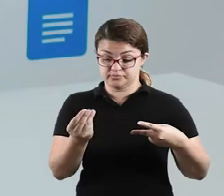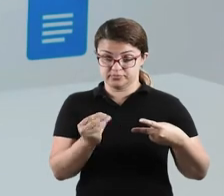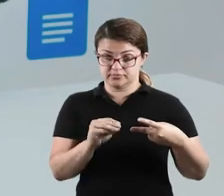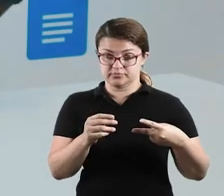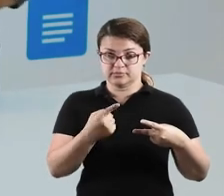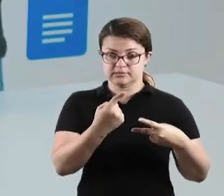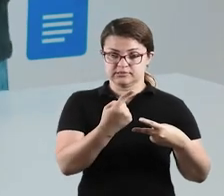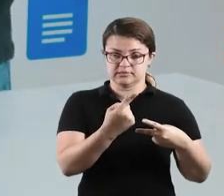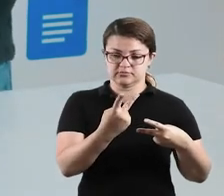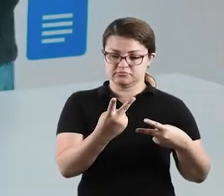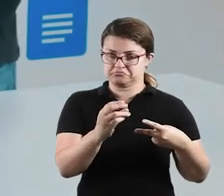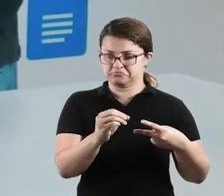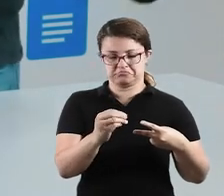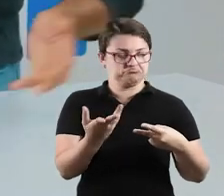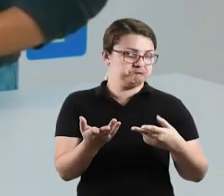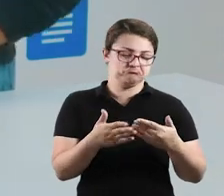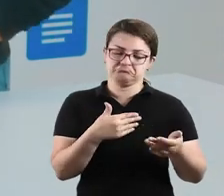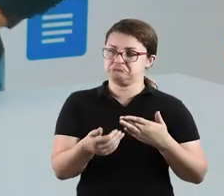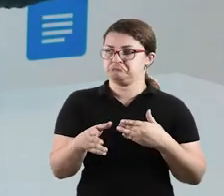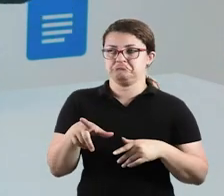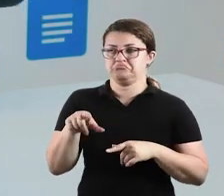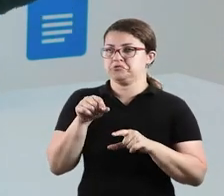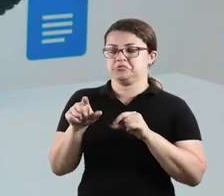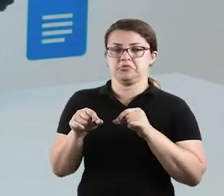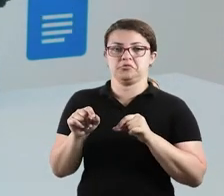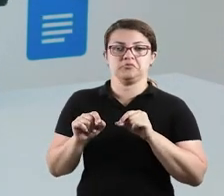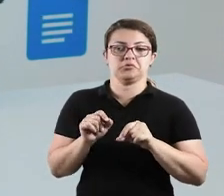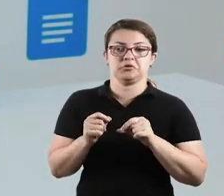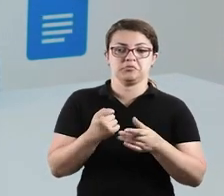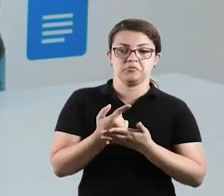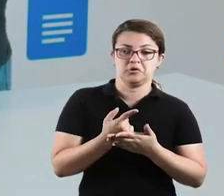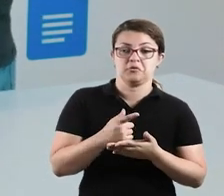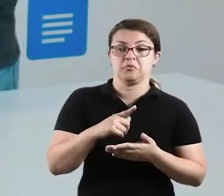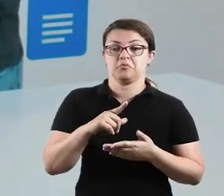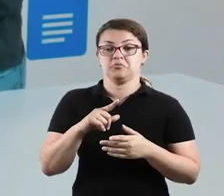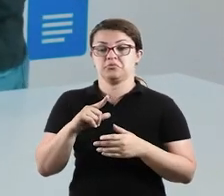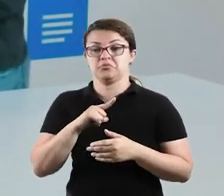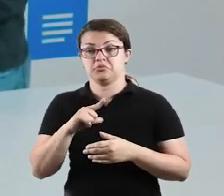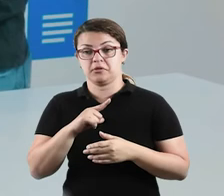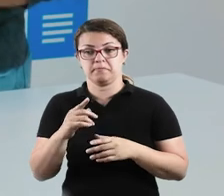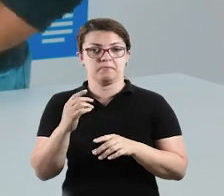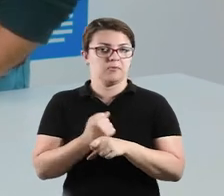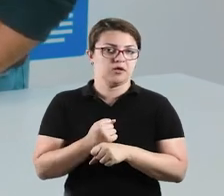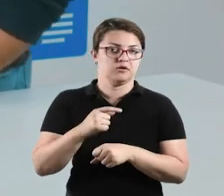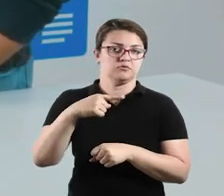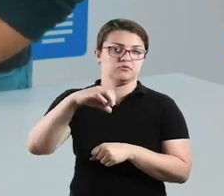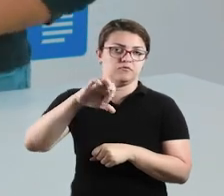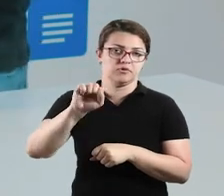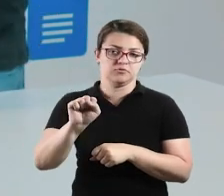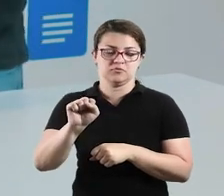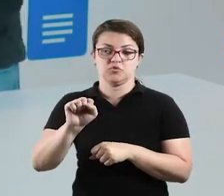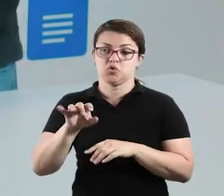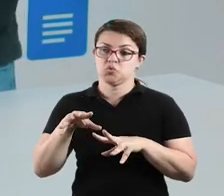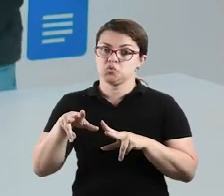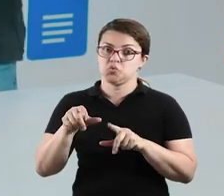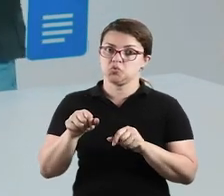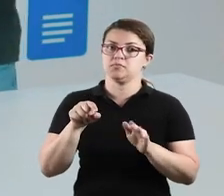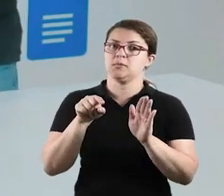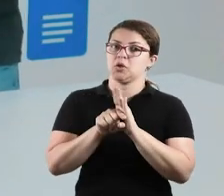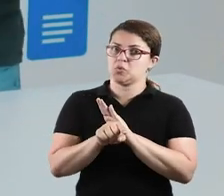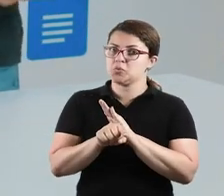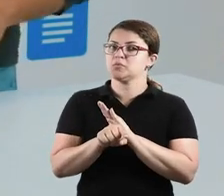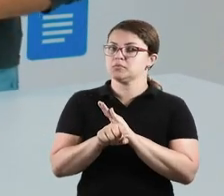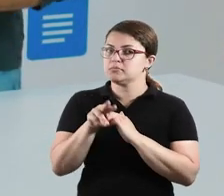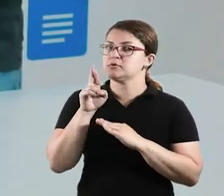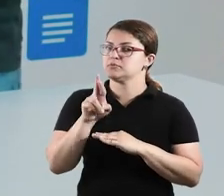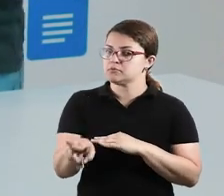tem 120 de alguma coisa, mais 98 de alguma coisa, e não esquece, toda situação problema tem que ter uma perguntinha lá para